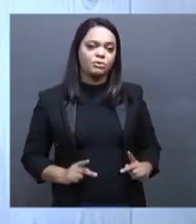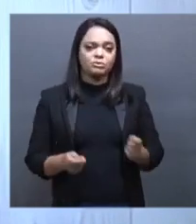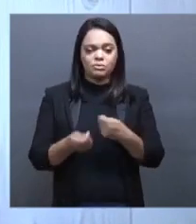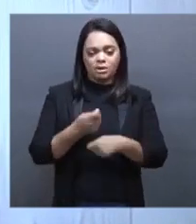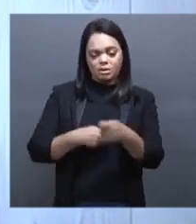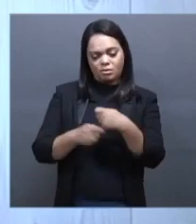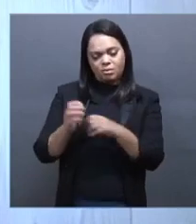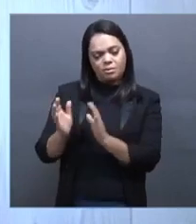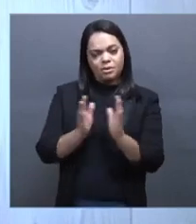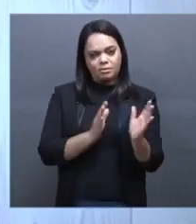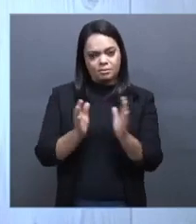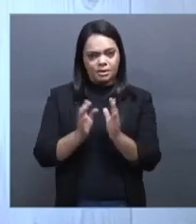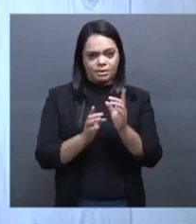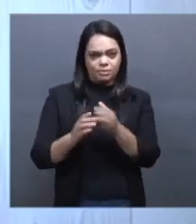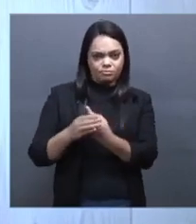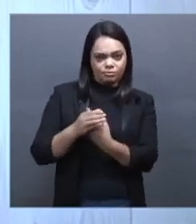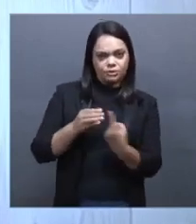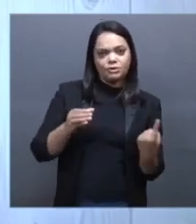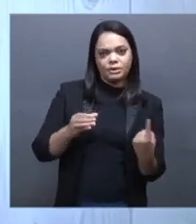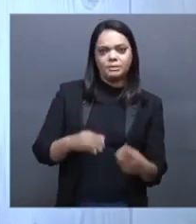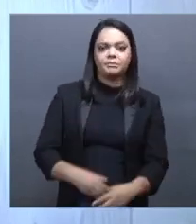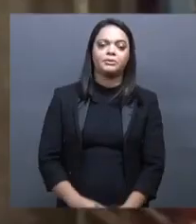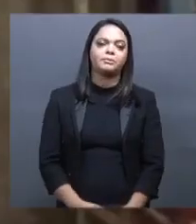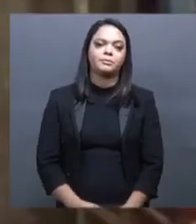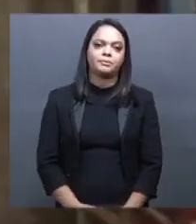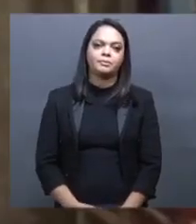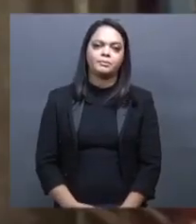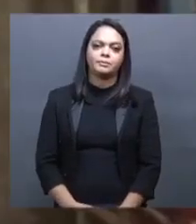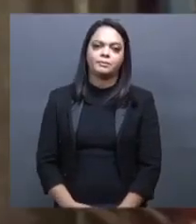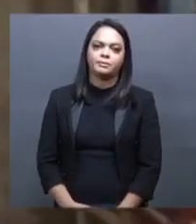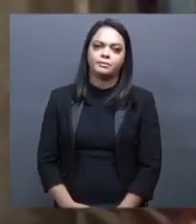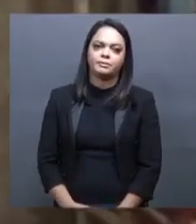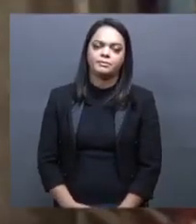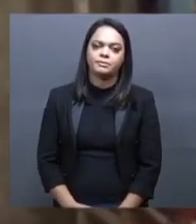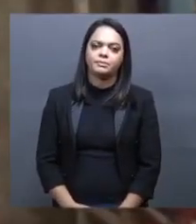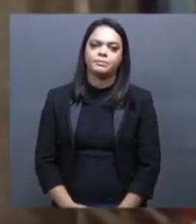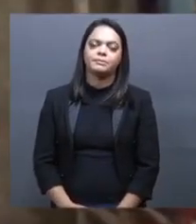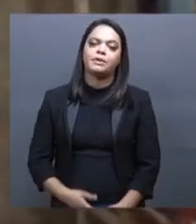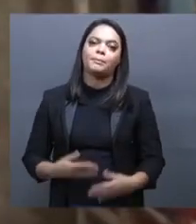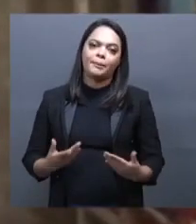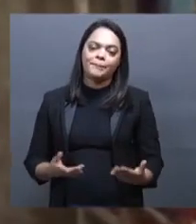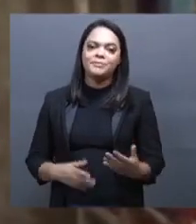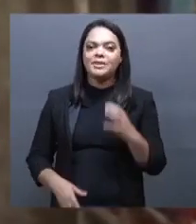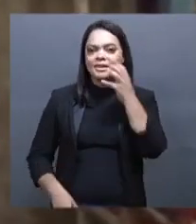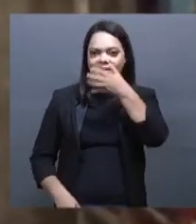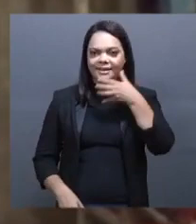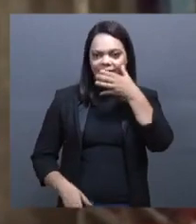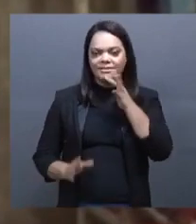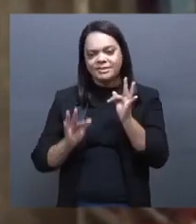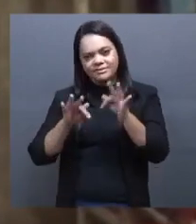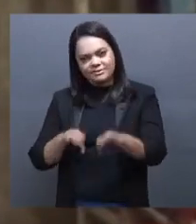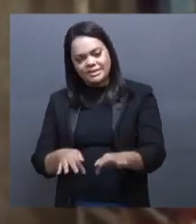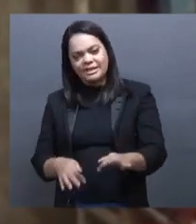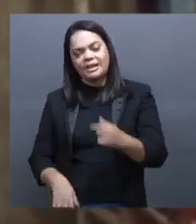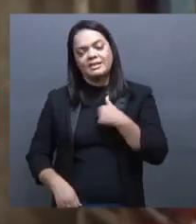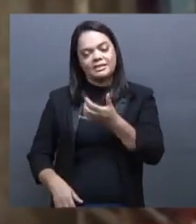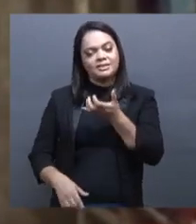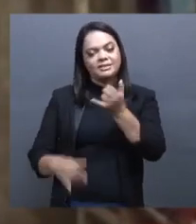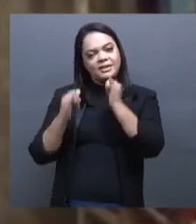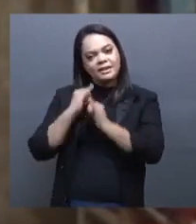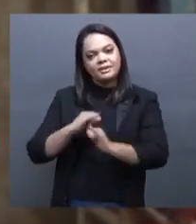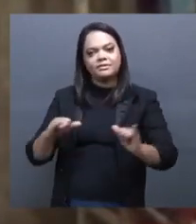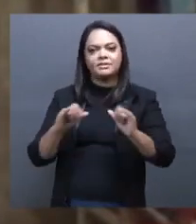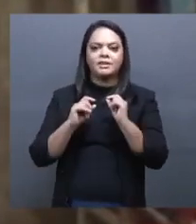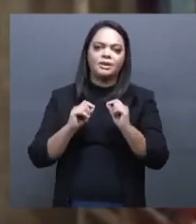nessa fase de distanciamento social, por favor. Bom, como palavras finais, né? Acho que eu quero